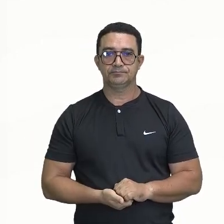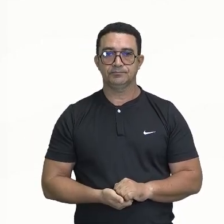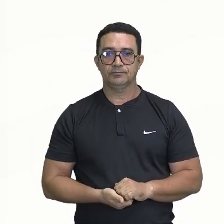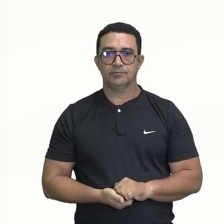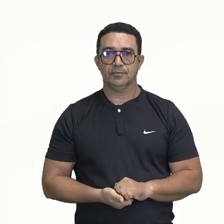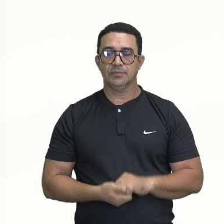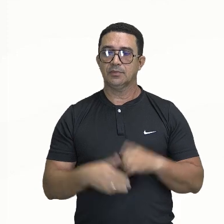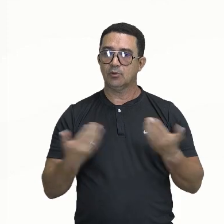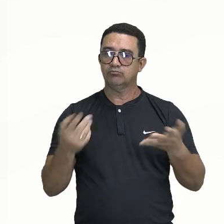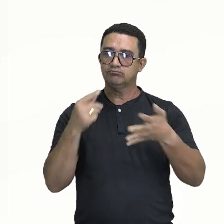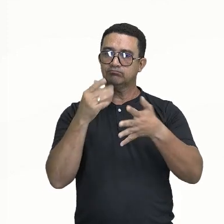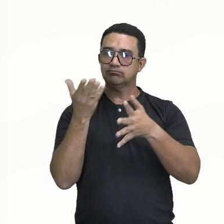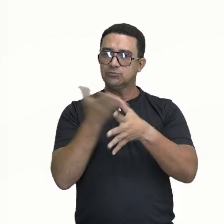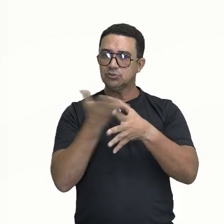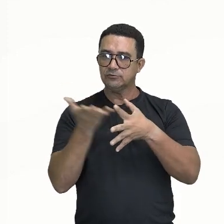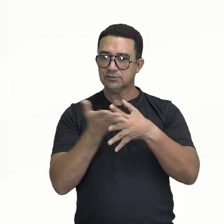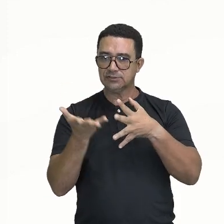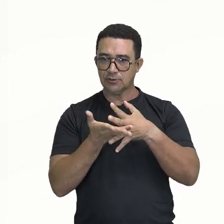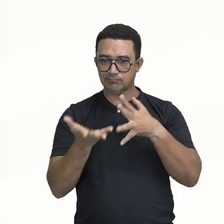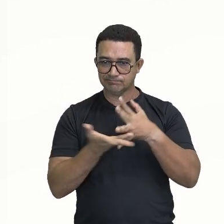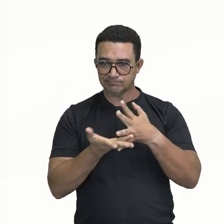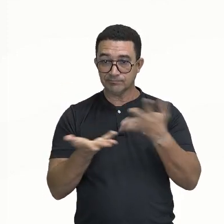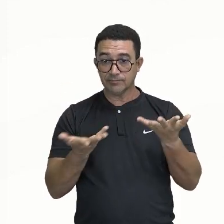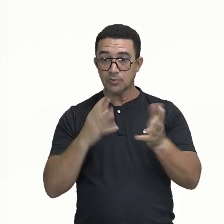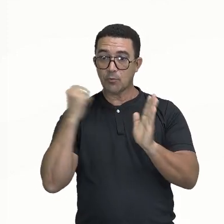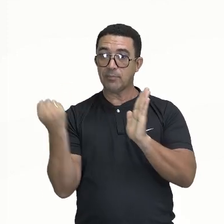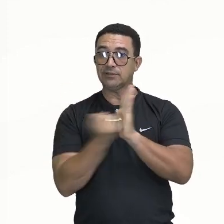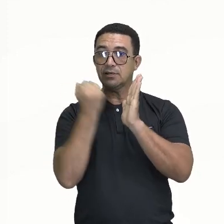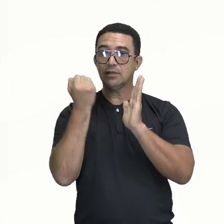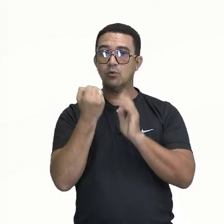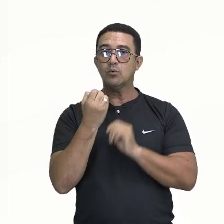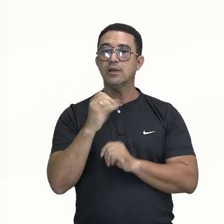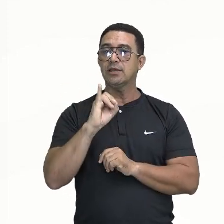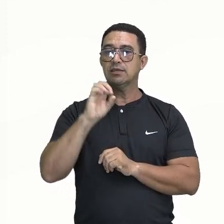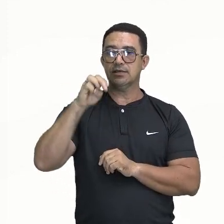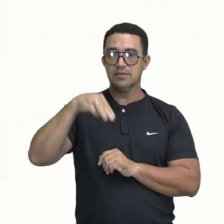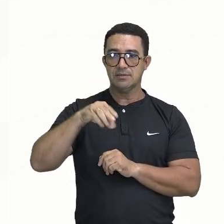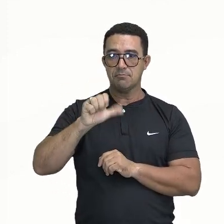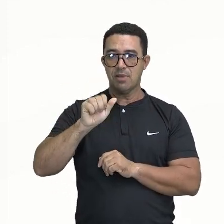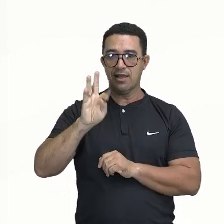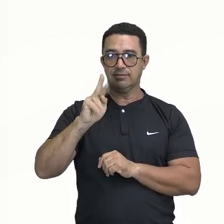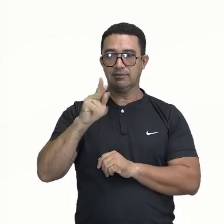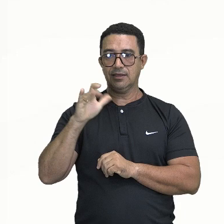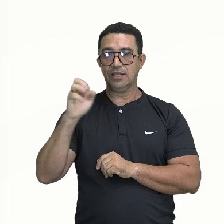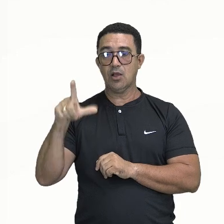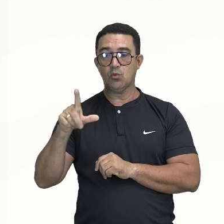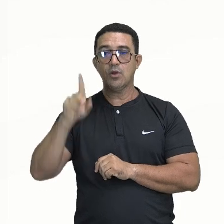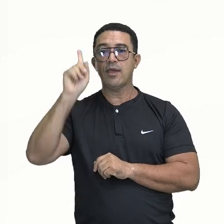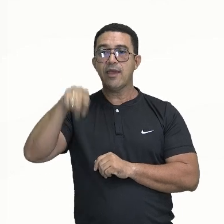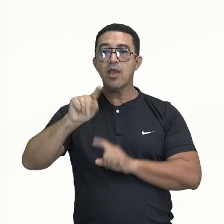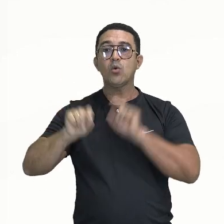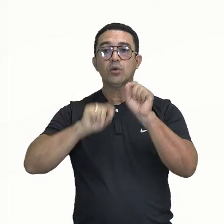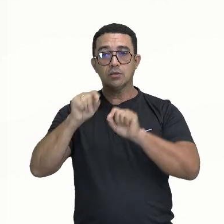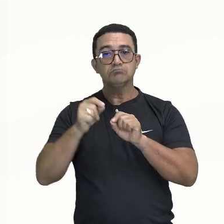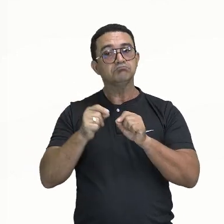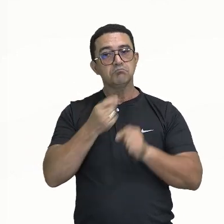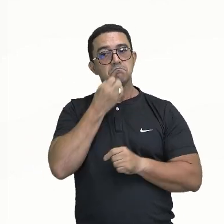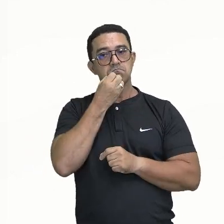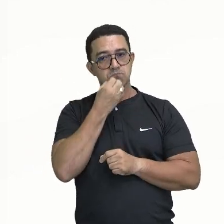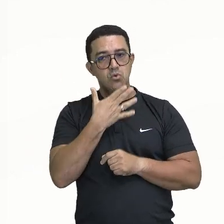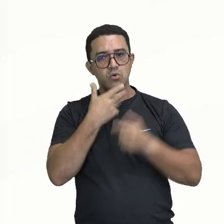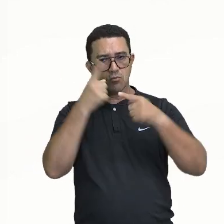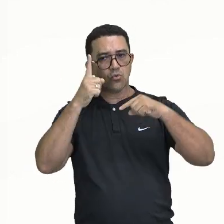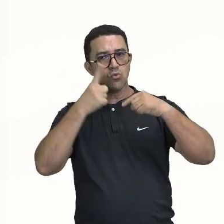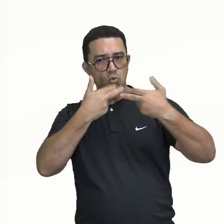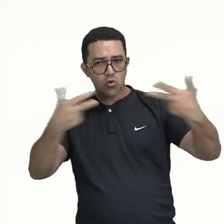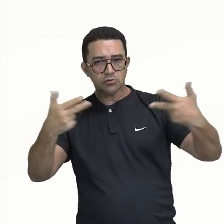as divisões. O patrimônio imaterial, que são os bens culturais e materiais. Então, eles